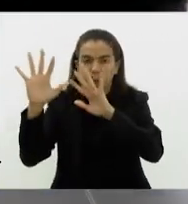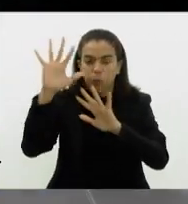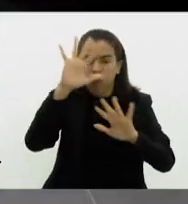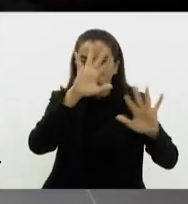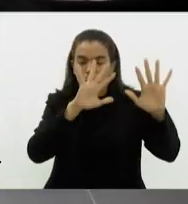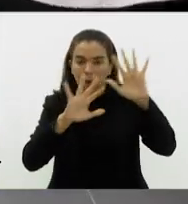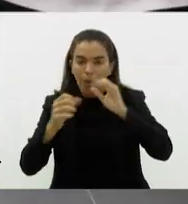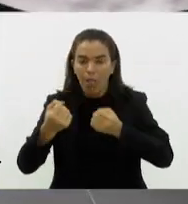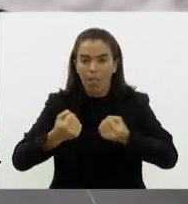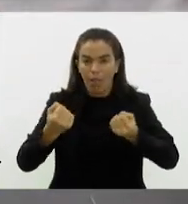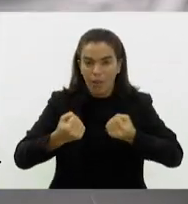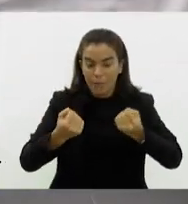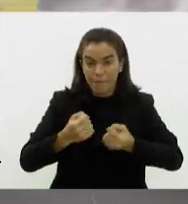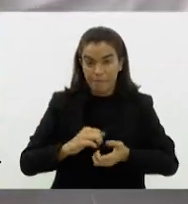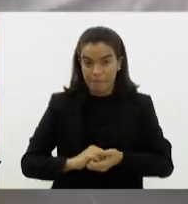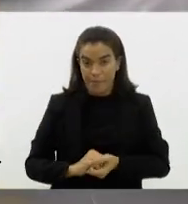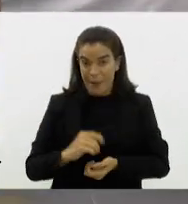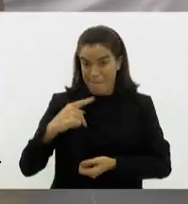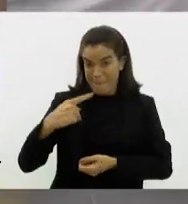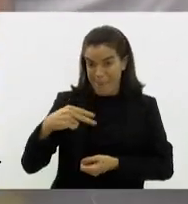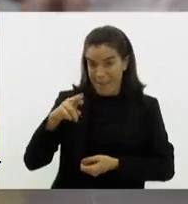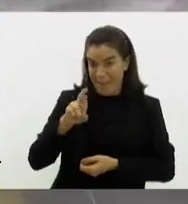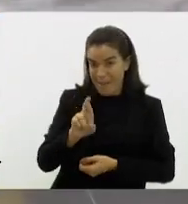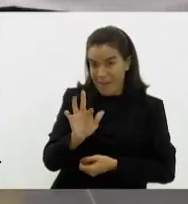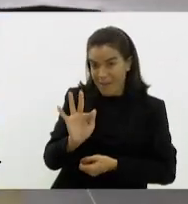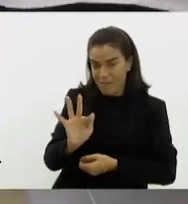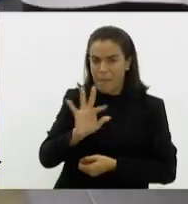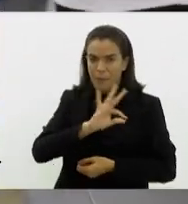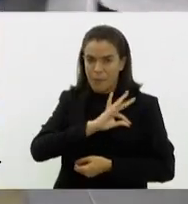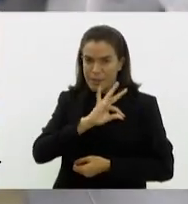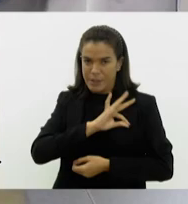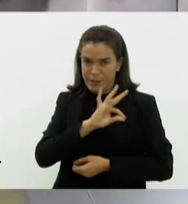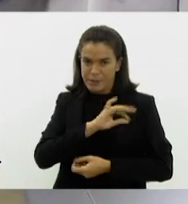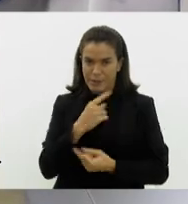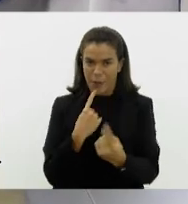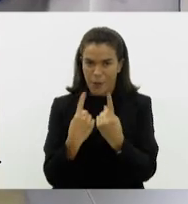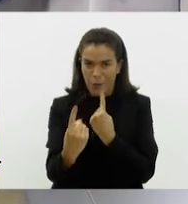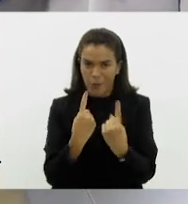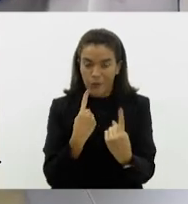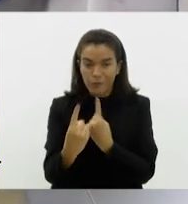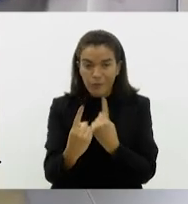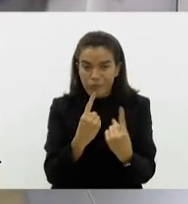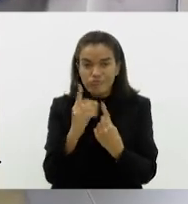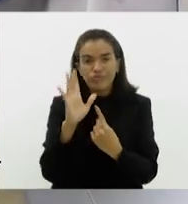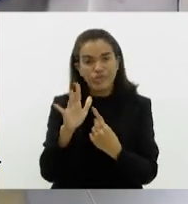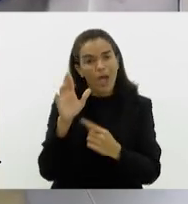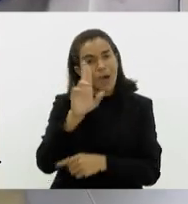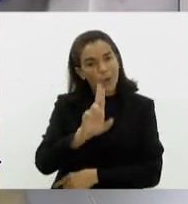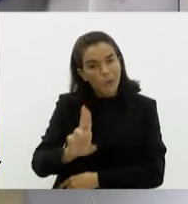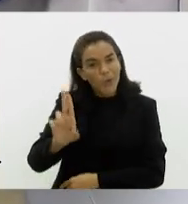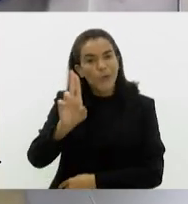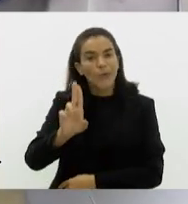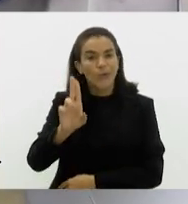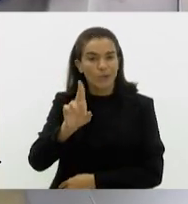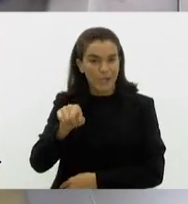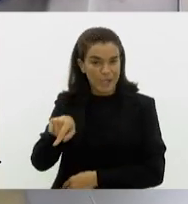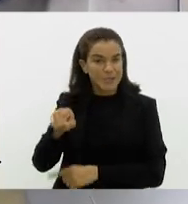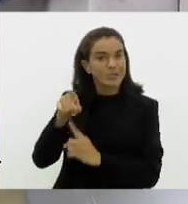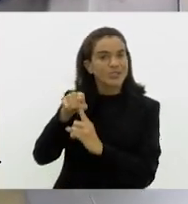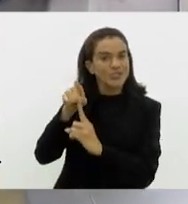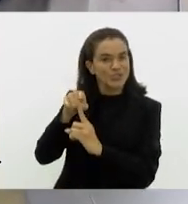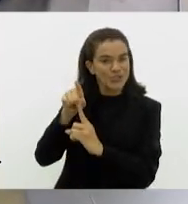CONTRAN, a PRF já utiliza, nas suas operações, esse tipo